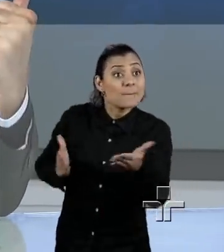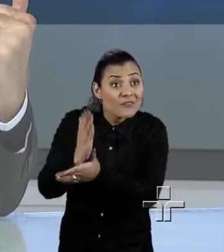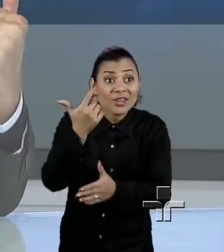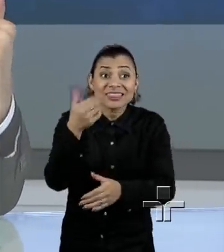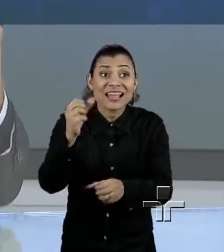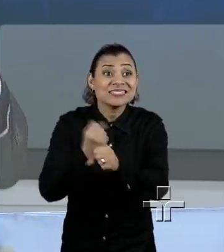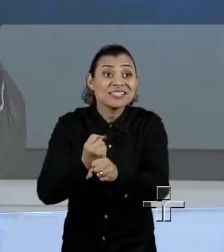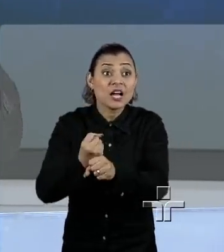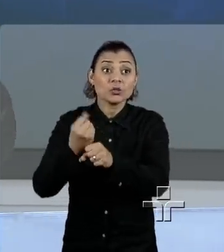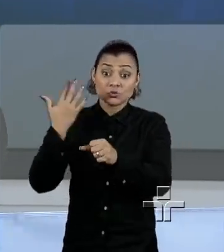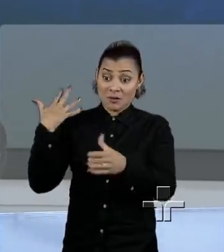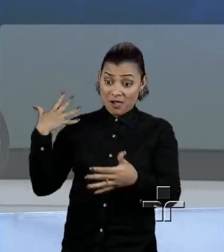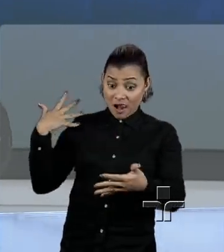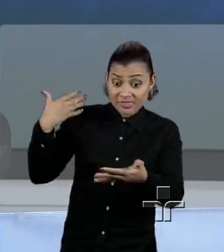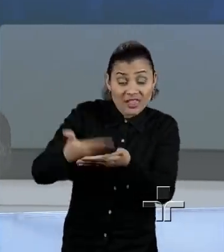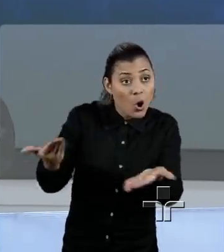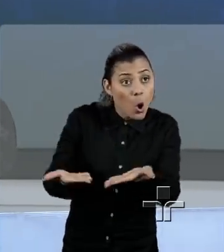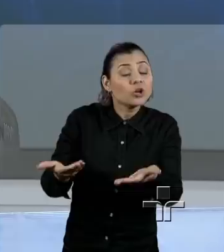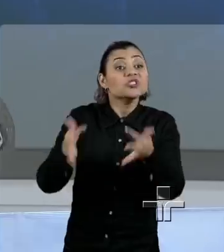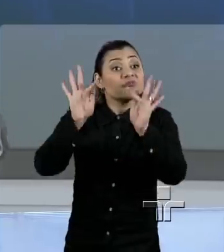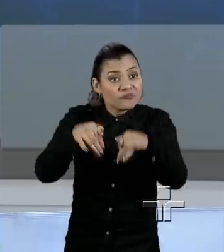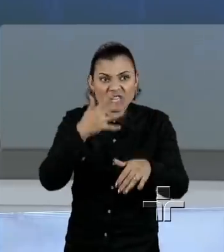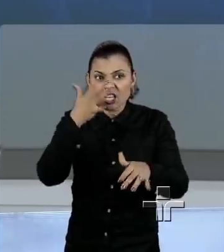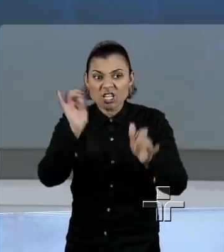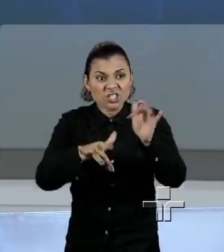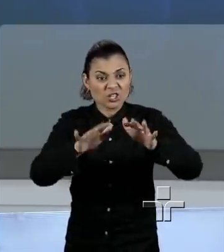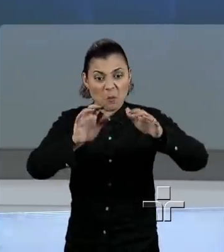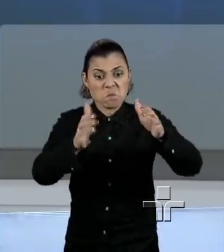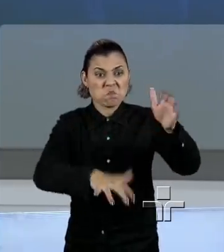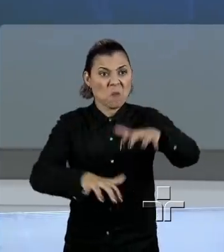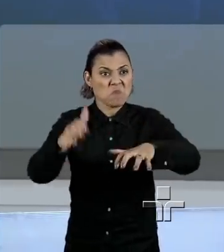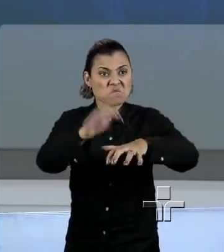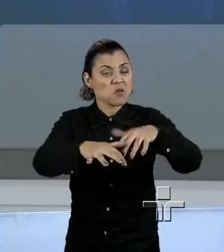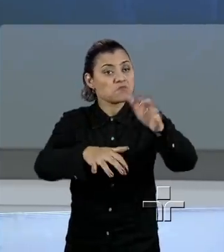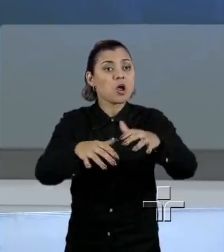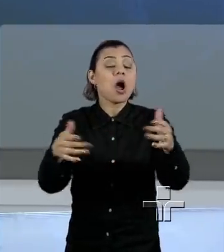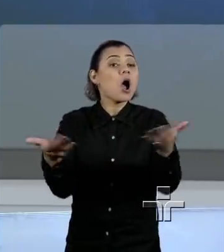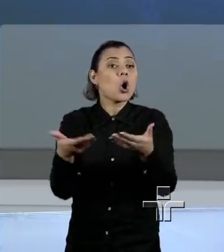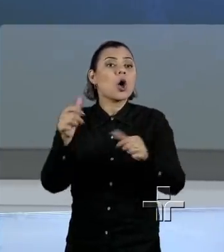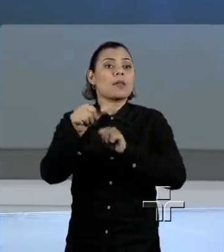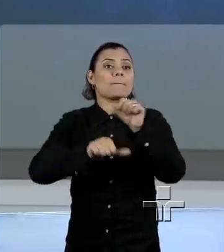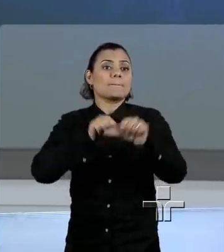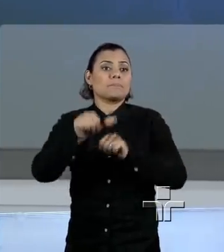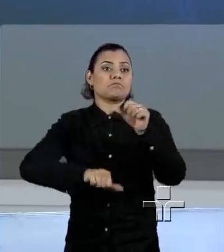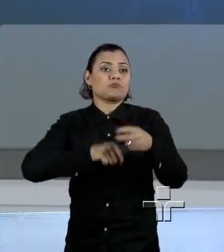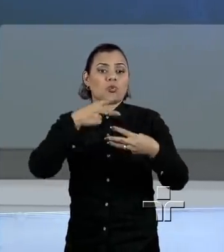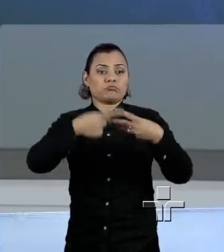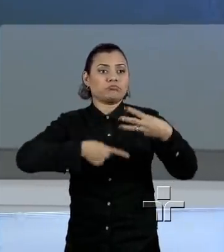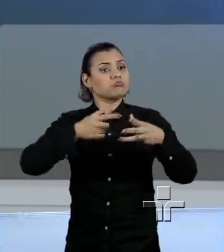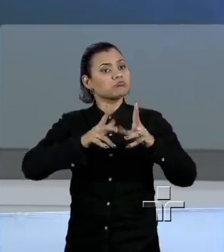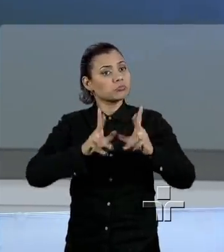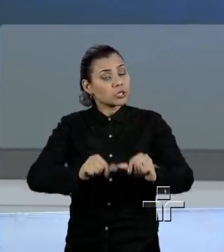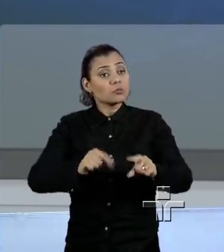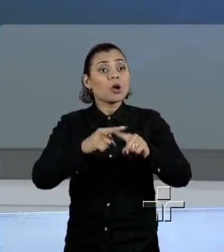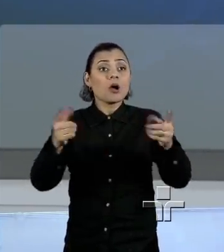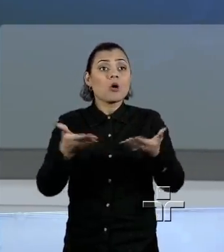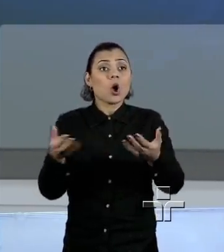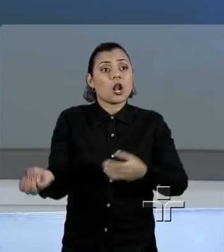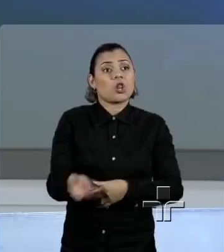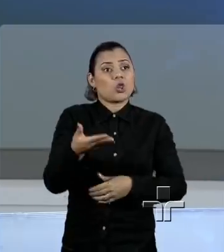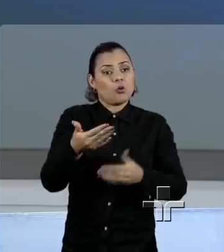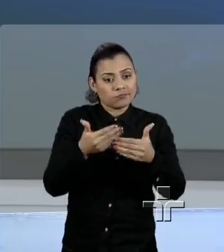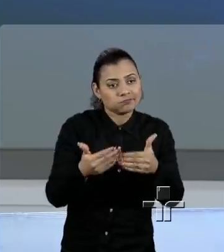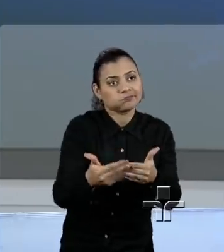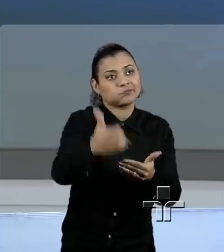anos depois, com o fim dos lixões já programado na Política Nacional de Resíduos e até hoje agora está se dando um novo